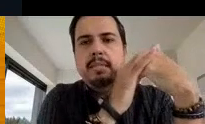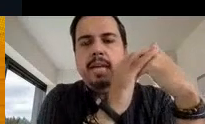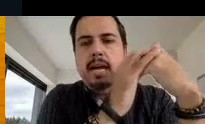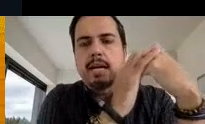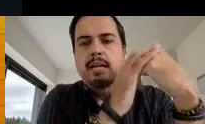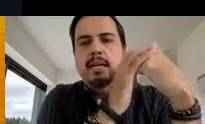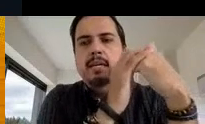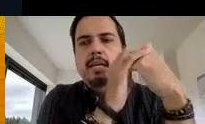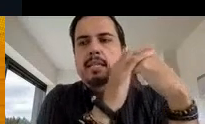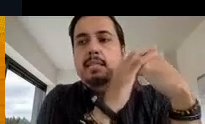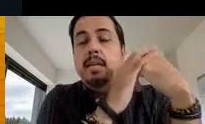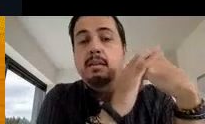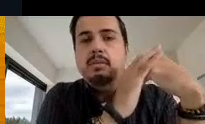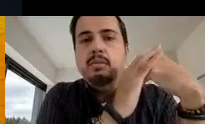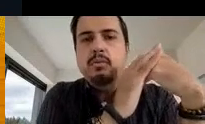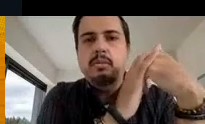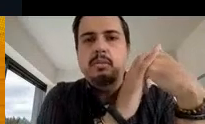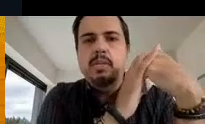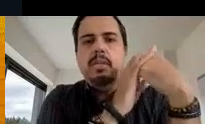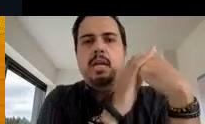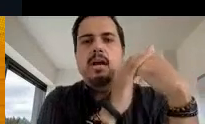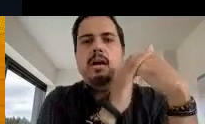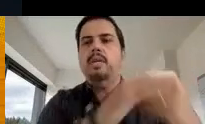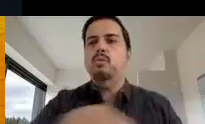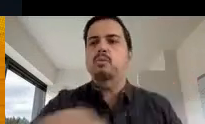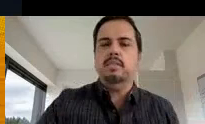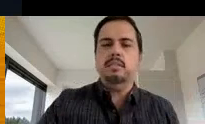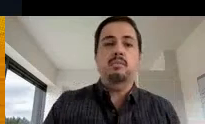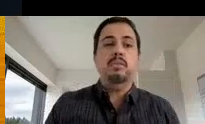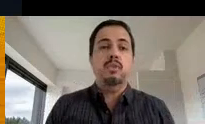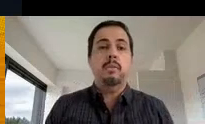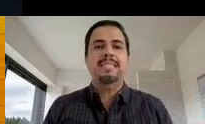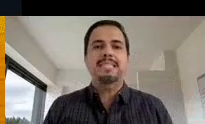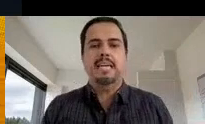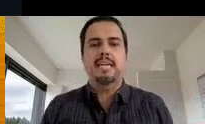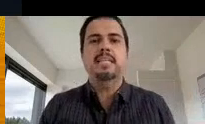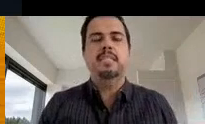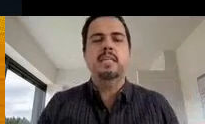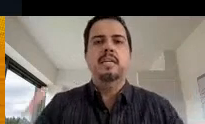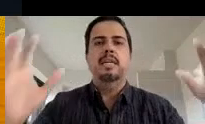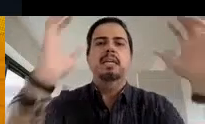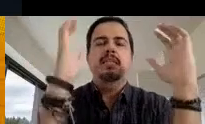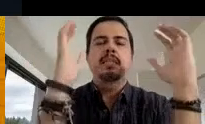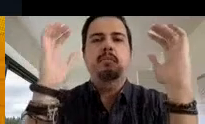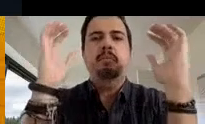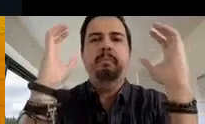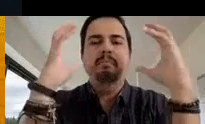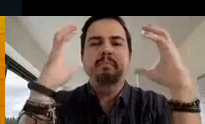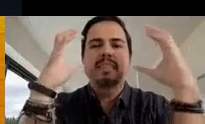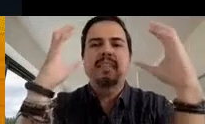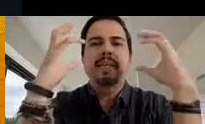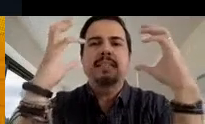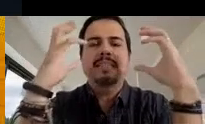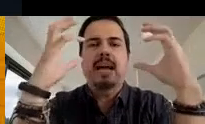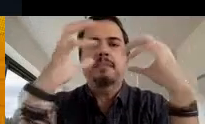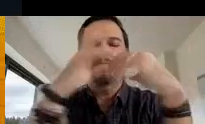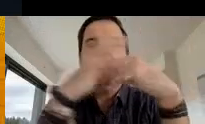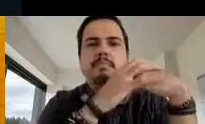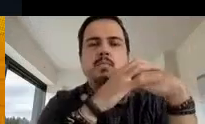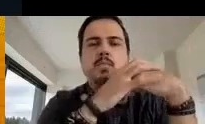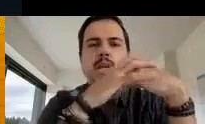quando vocês forem pensar em transformação digital, em inovação, quando vocês forem pensar grande, vocês vão